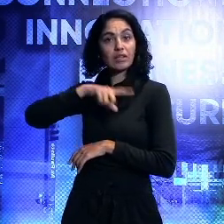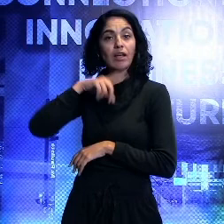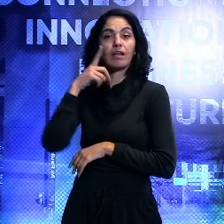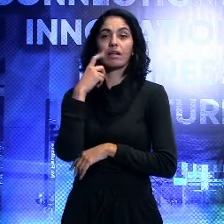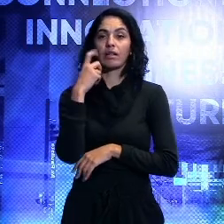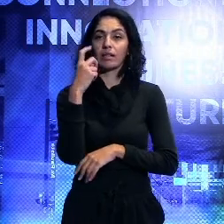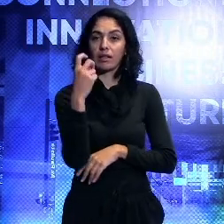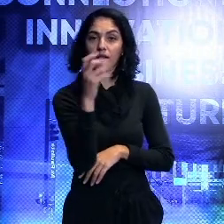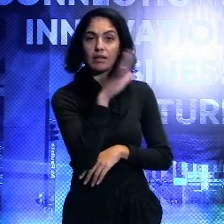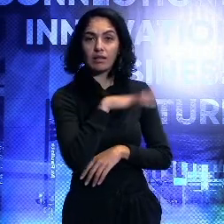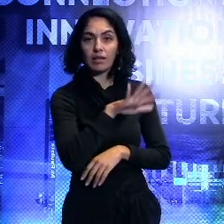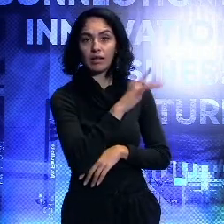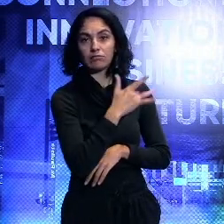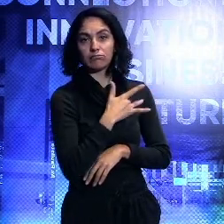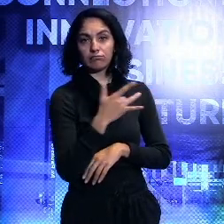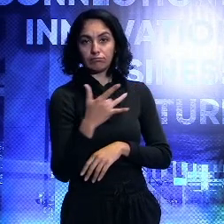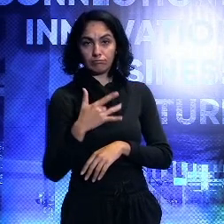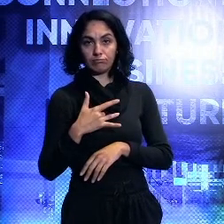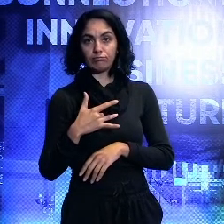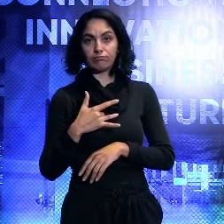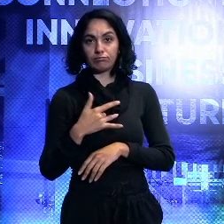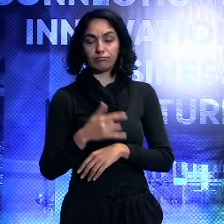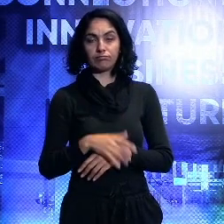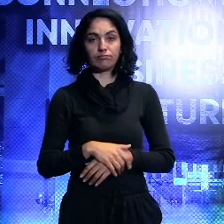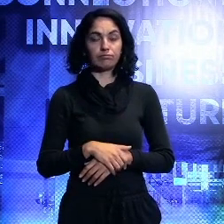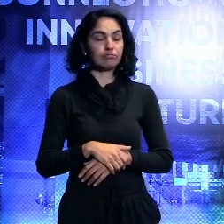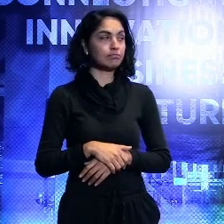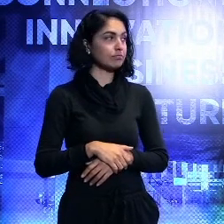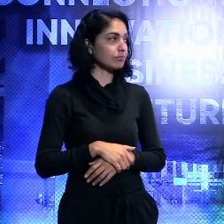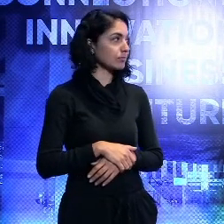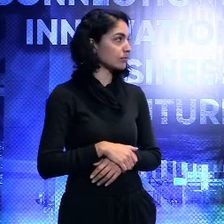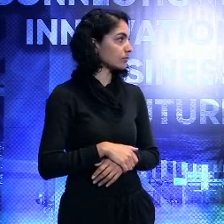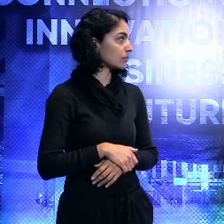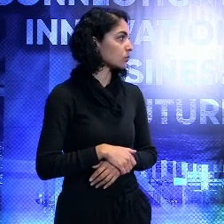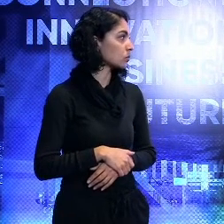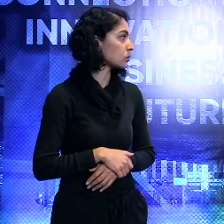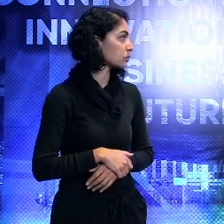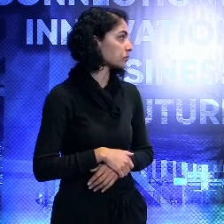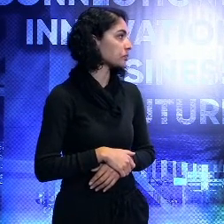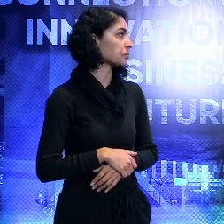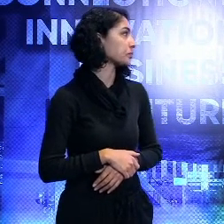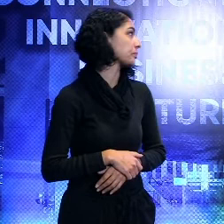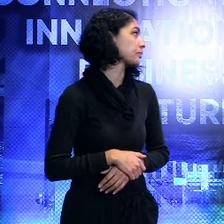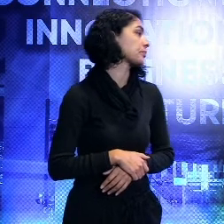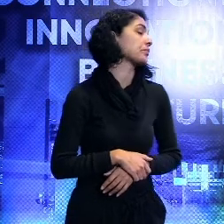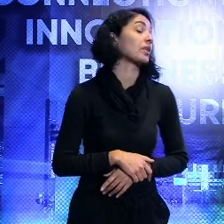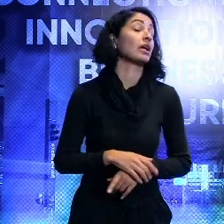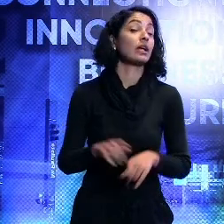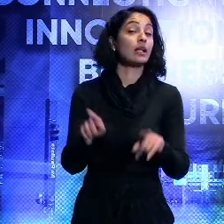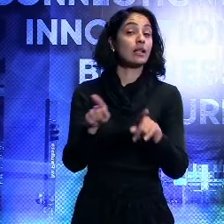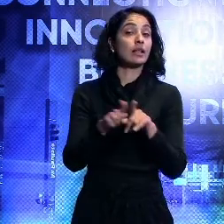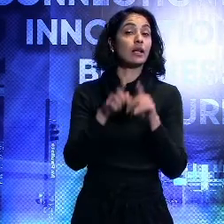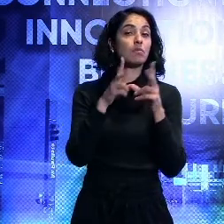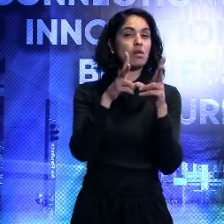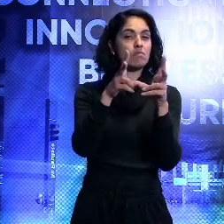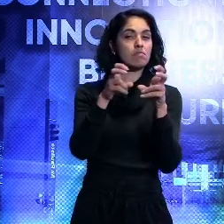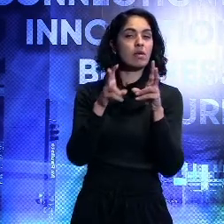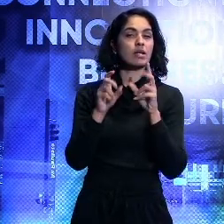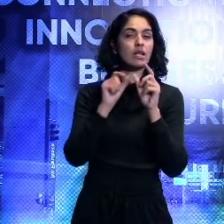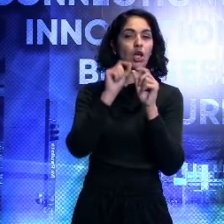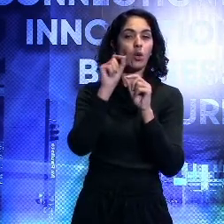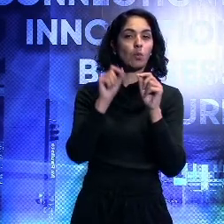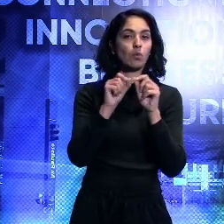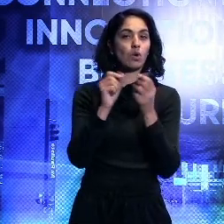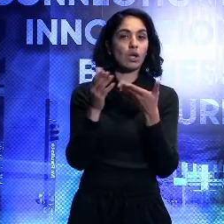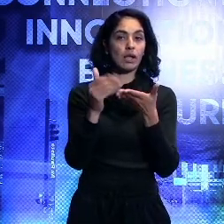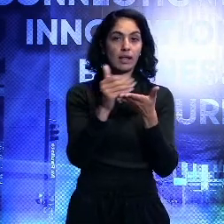saúde. Tá? Vou correr aqui que eu estou atrasado. A gente também olha para os dados de presença dessas pessoas, desses